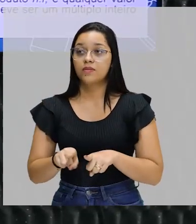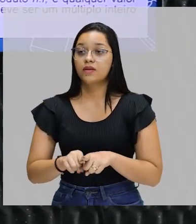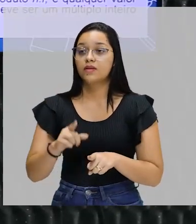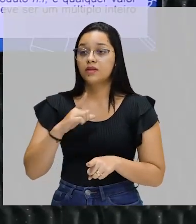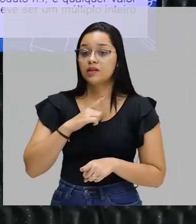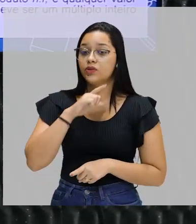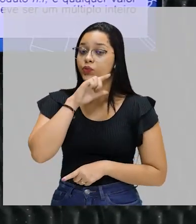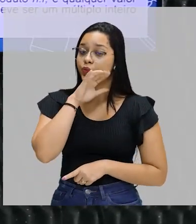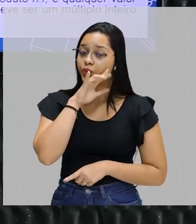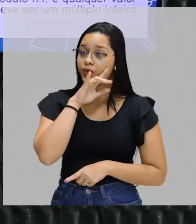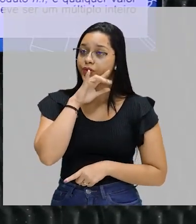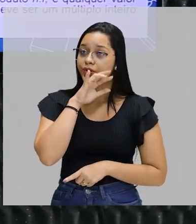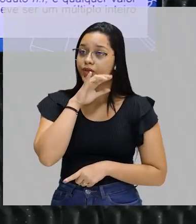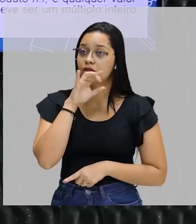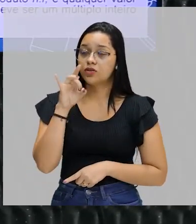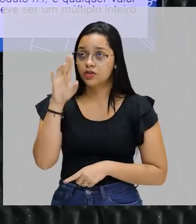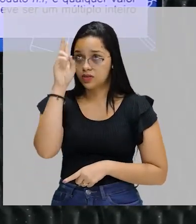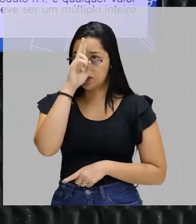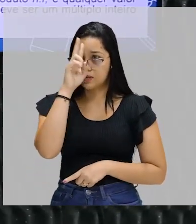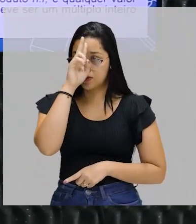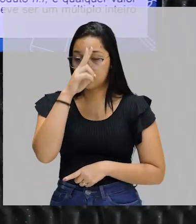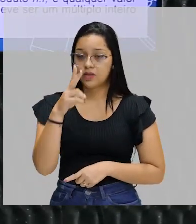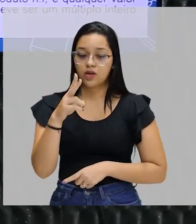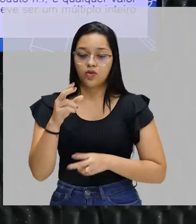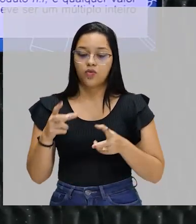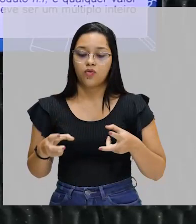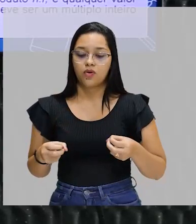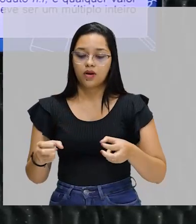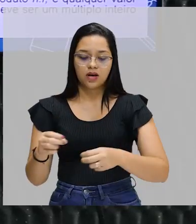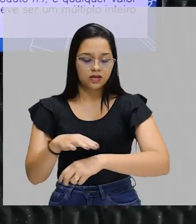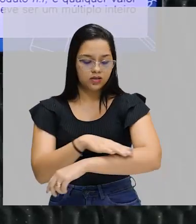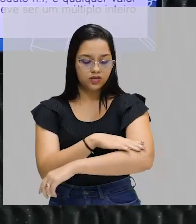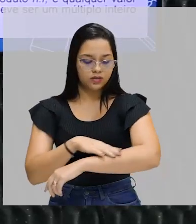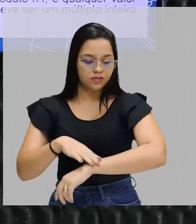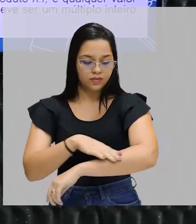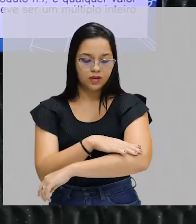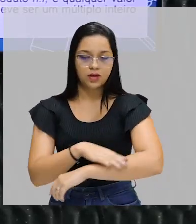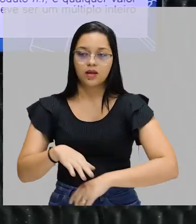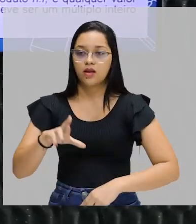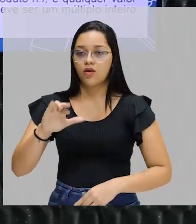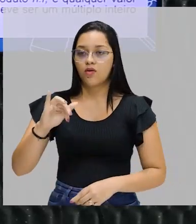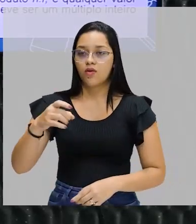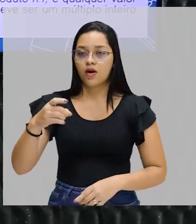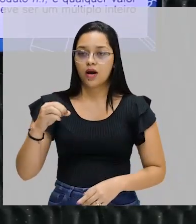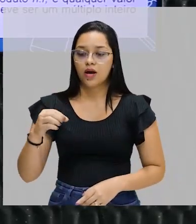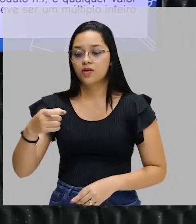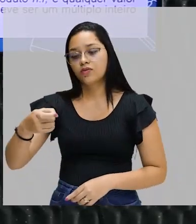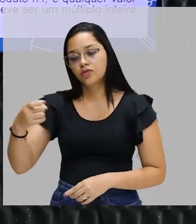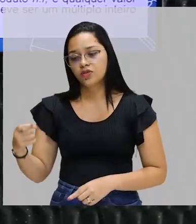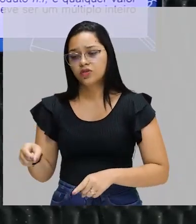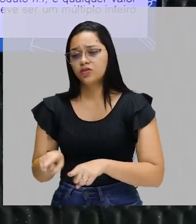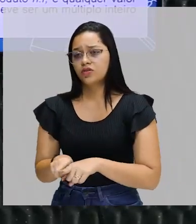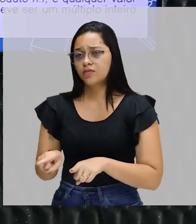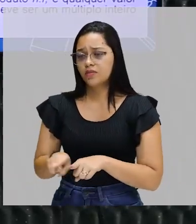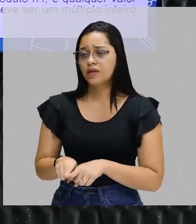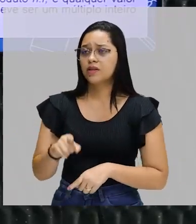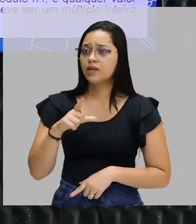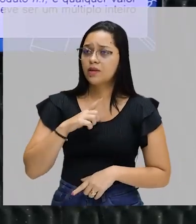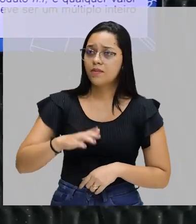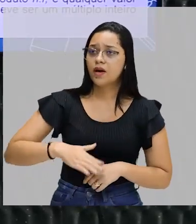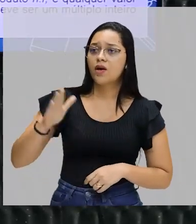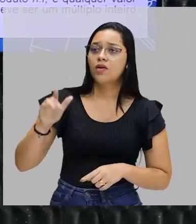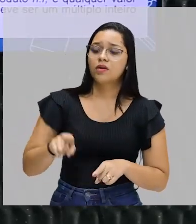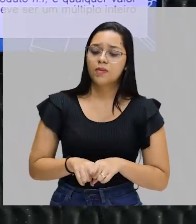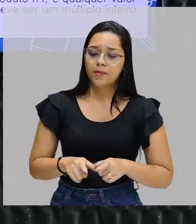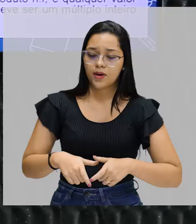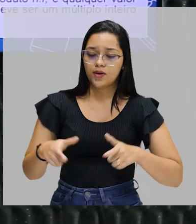sendo maléficos. Certo? Só lembrar do câncer de pele, por exemplo. O raio X, que é mais energético, tem maior frequência, tem